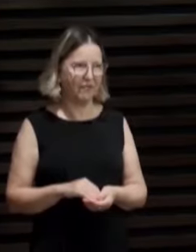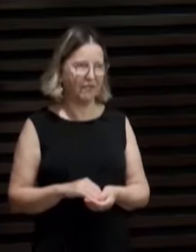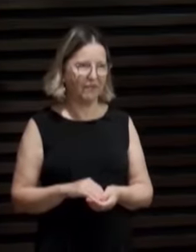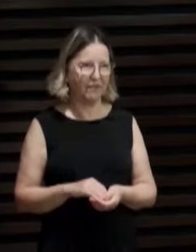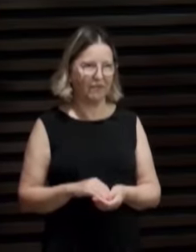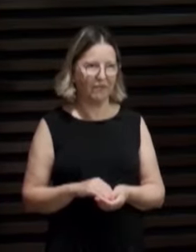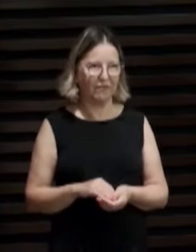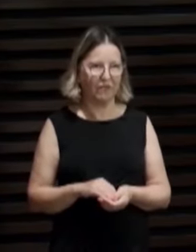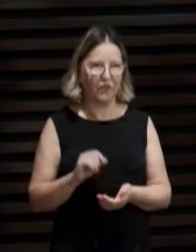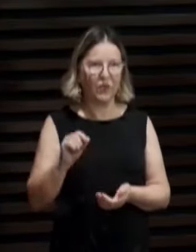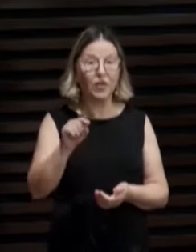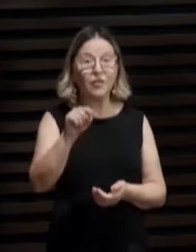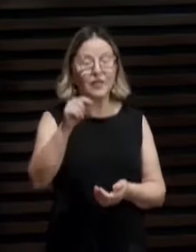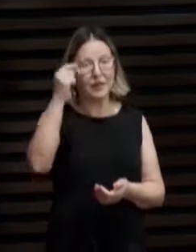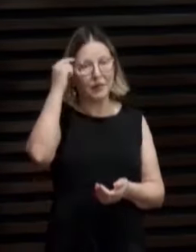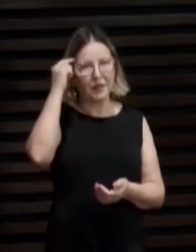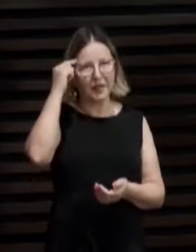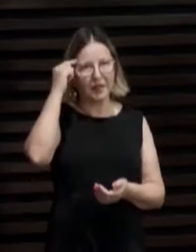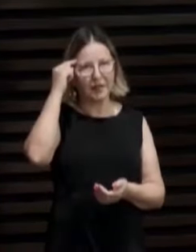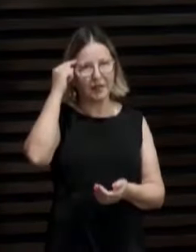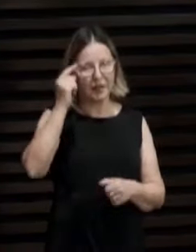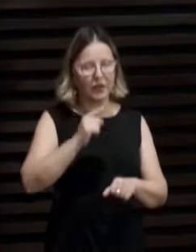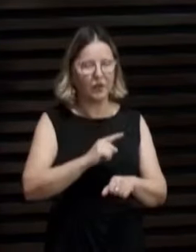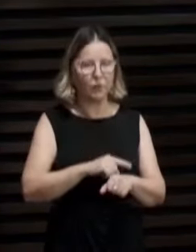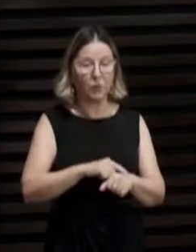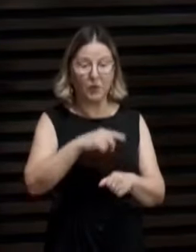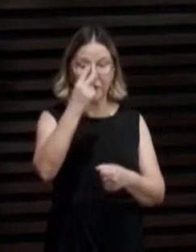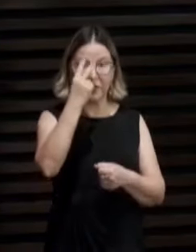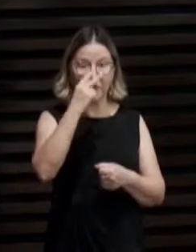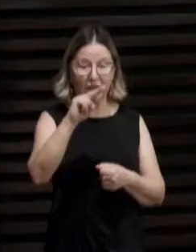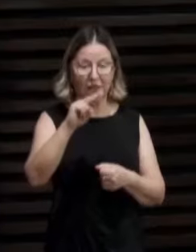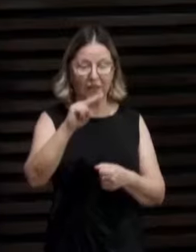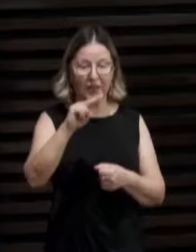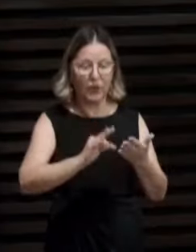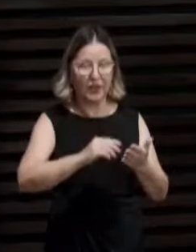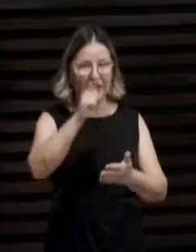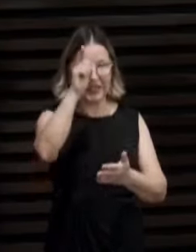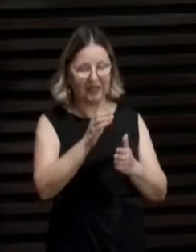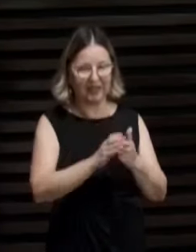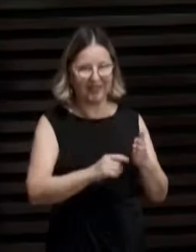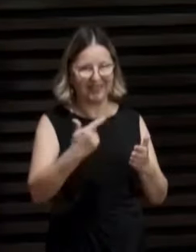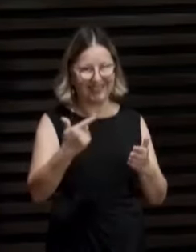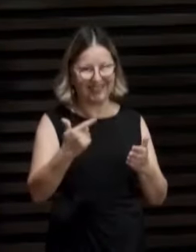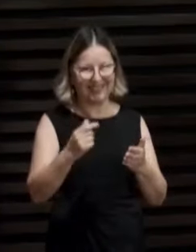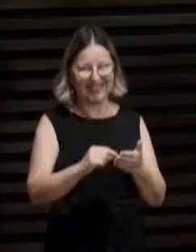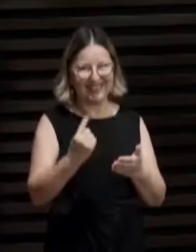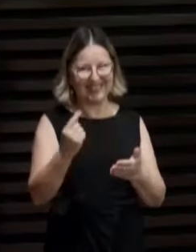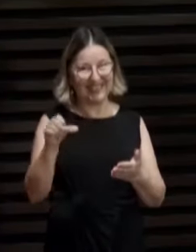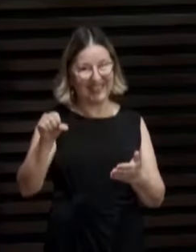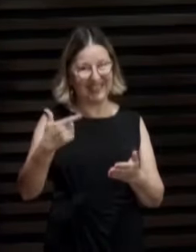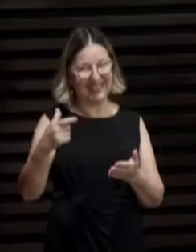e o que que você pensa quando você ouve o texto e confesso o texto de Gálatas 2 19 e 20 estou crucificado